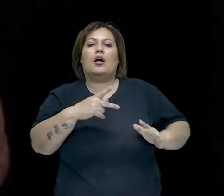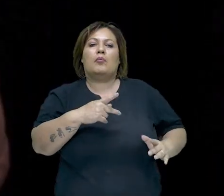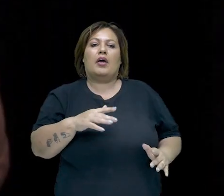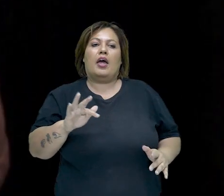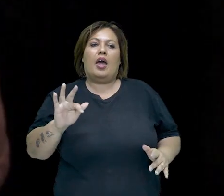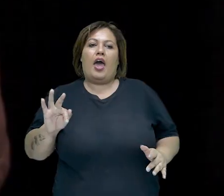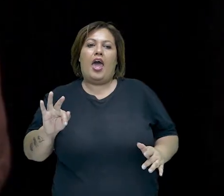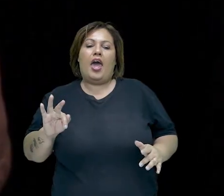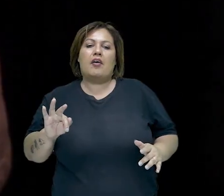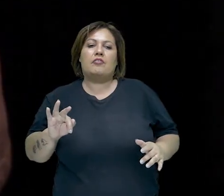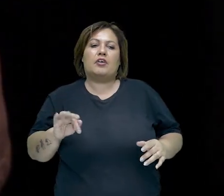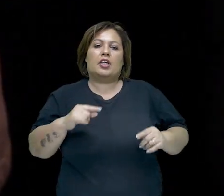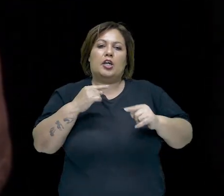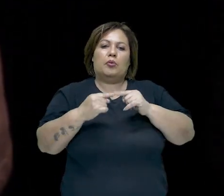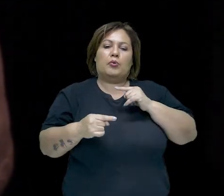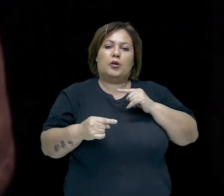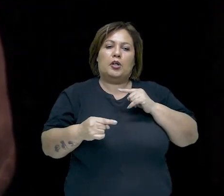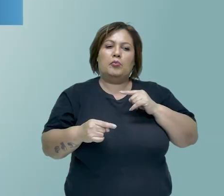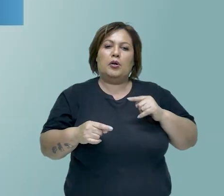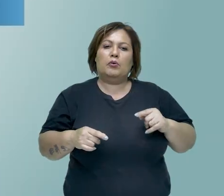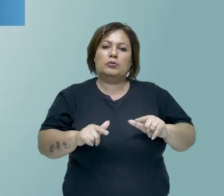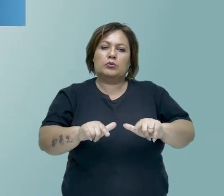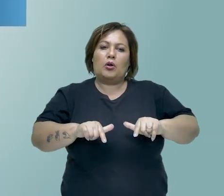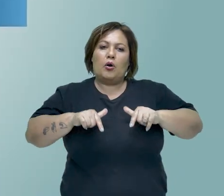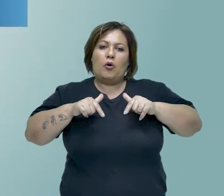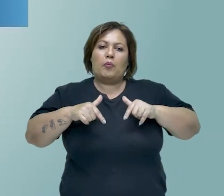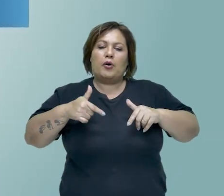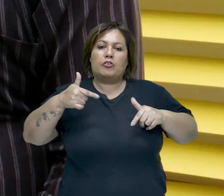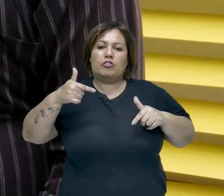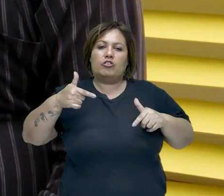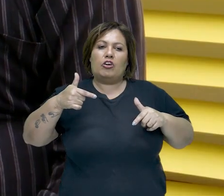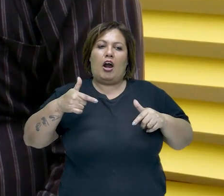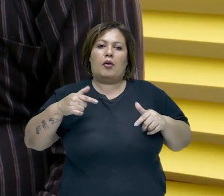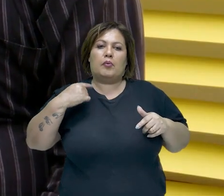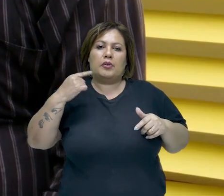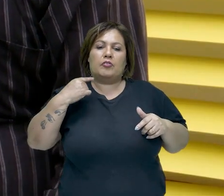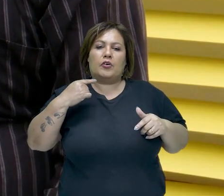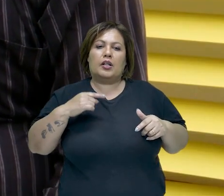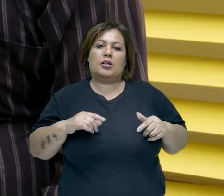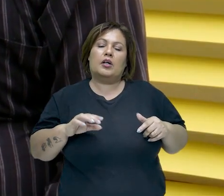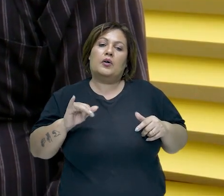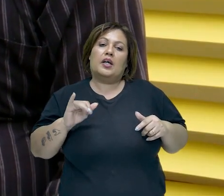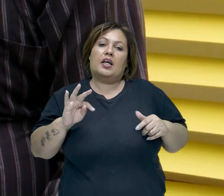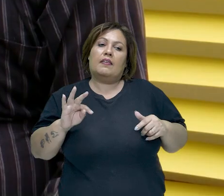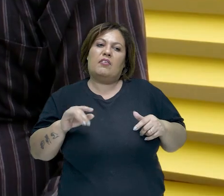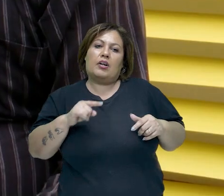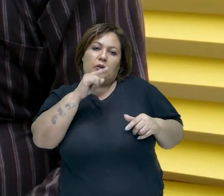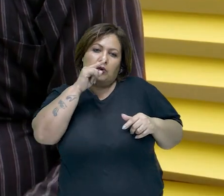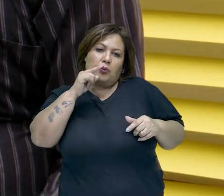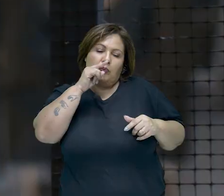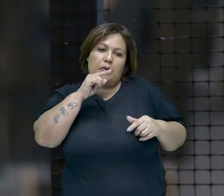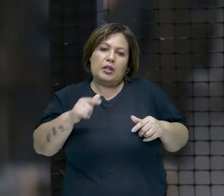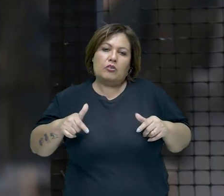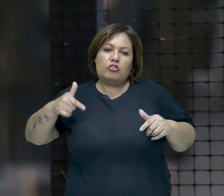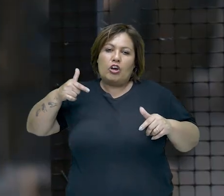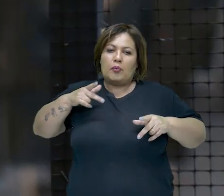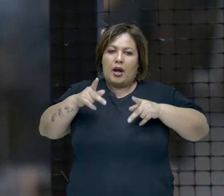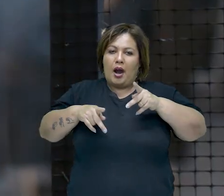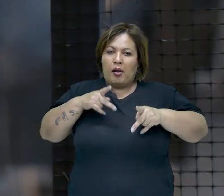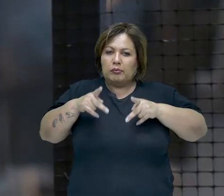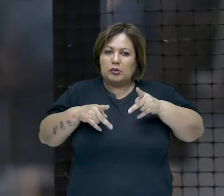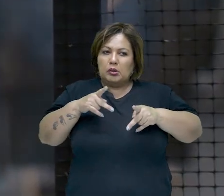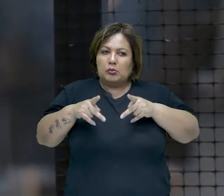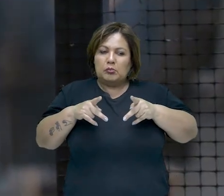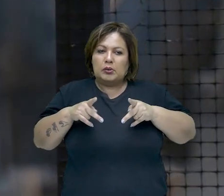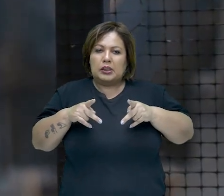que negou o porte de arma a advogado. No item entrevista, especialista fala dos riscos de armar a